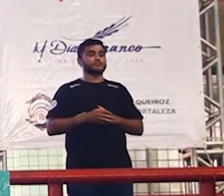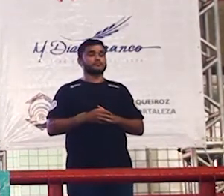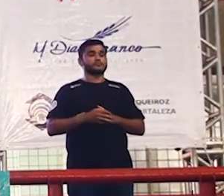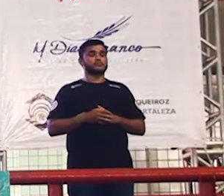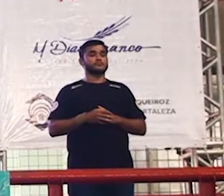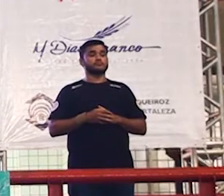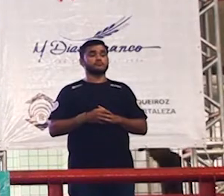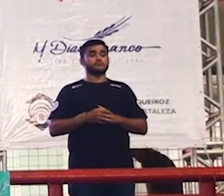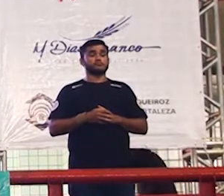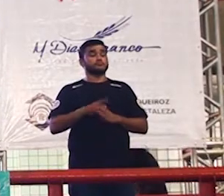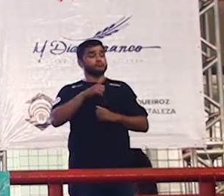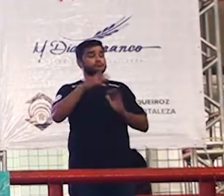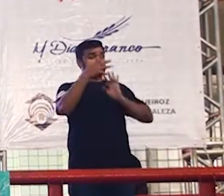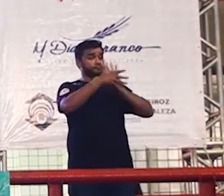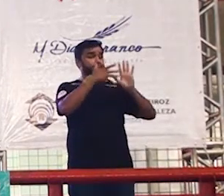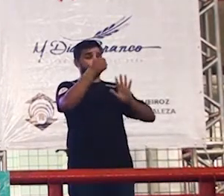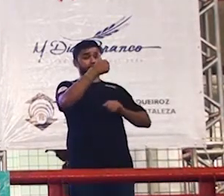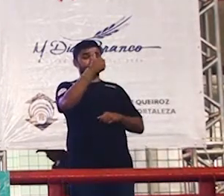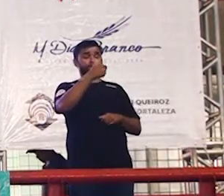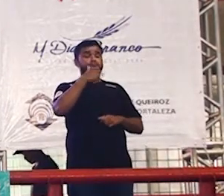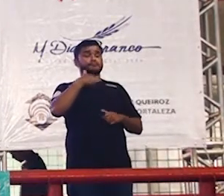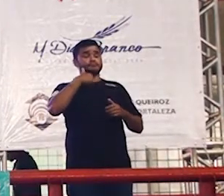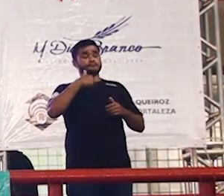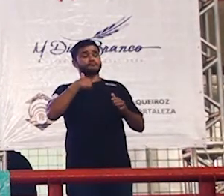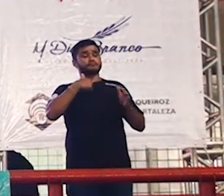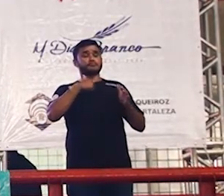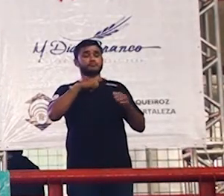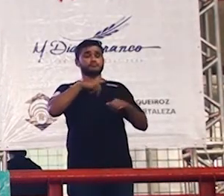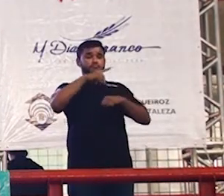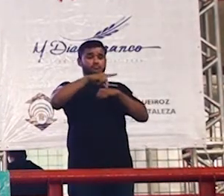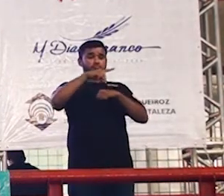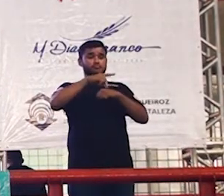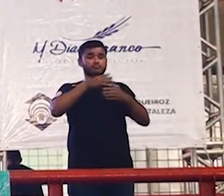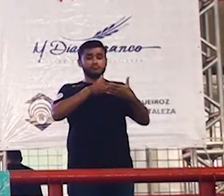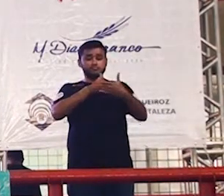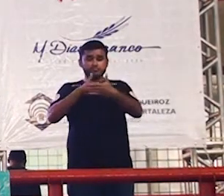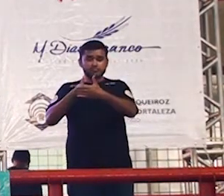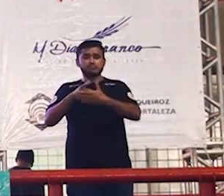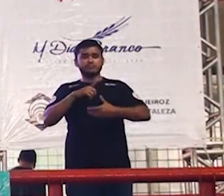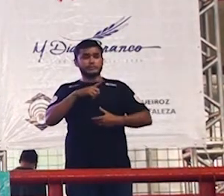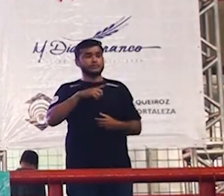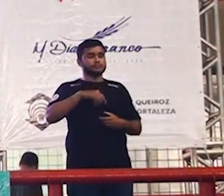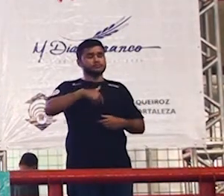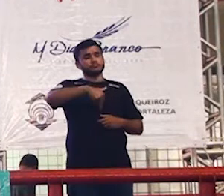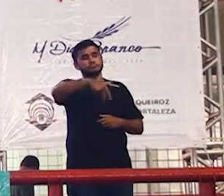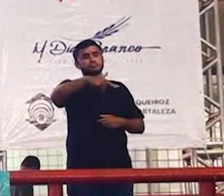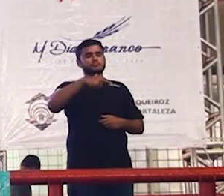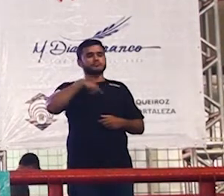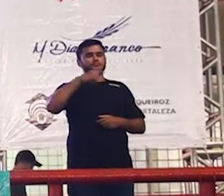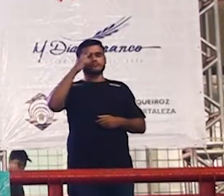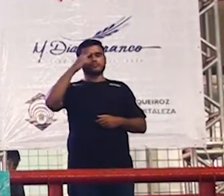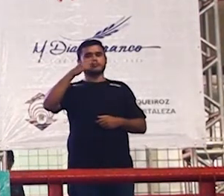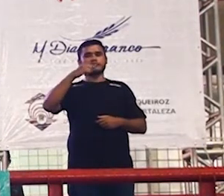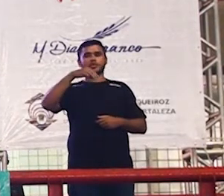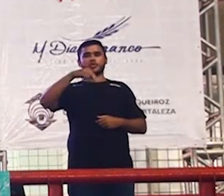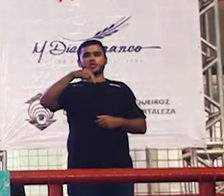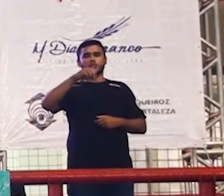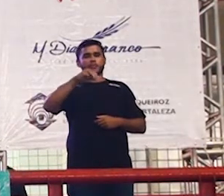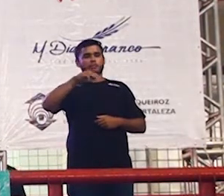tinha uma pedra. Tinha uma pedra no meio do caminho, tinha uma pedra. No meio do caminho tinha uma pedra. Famoso poema do